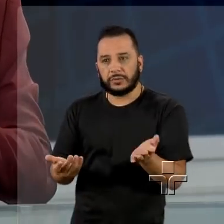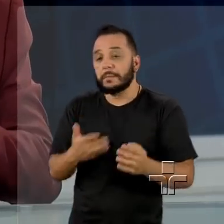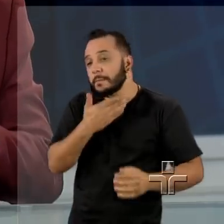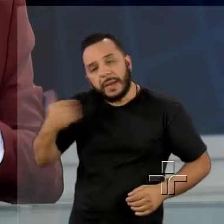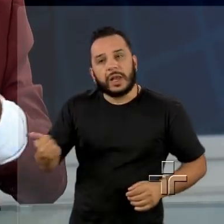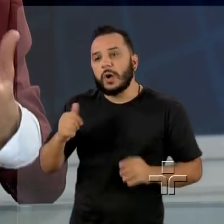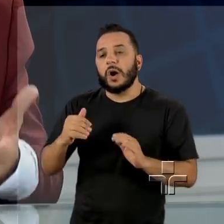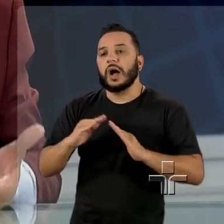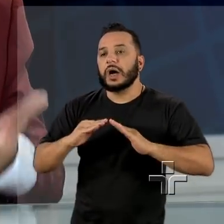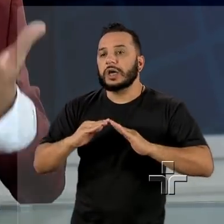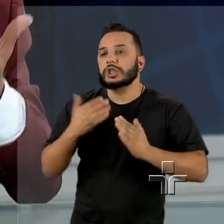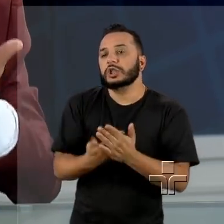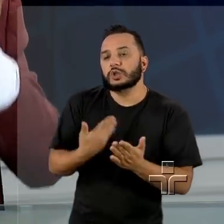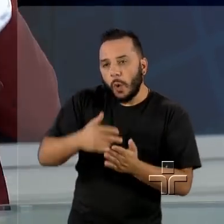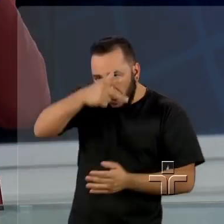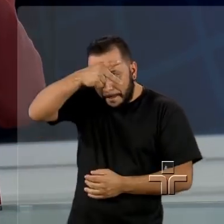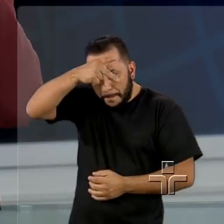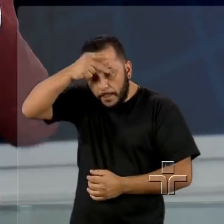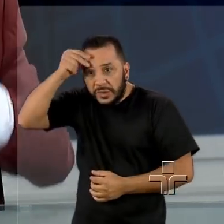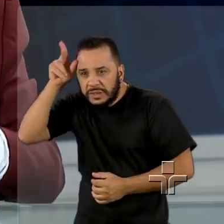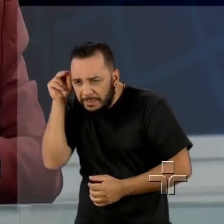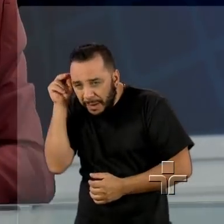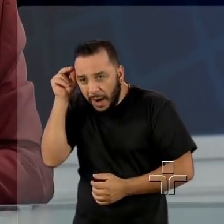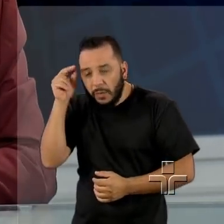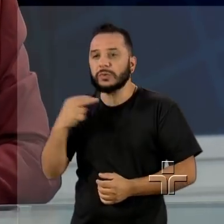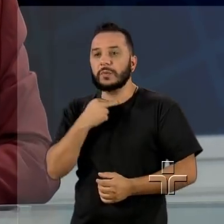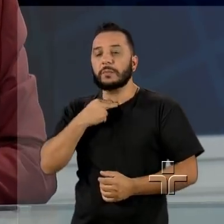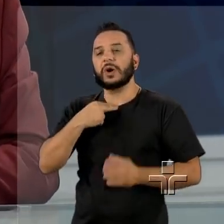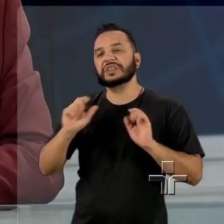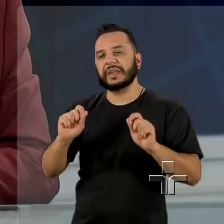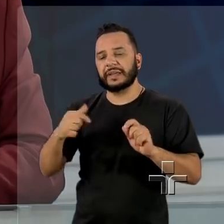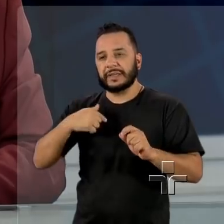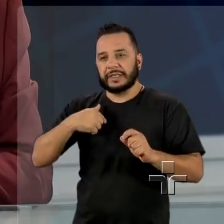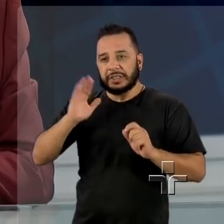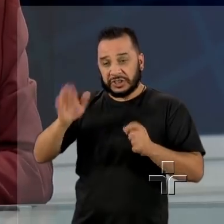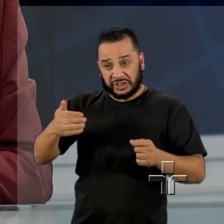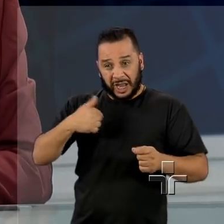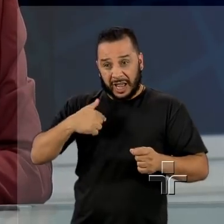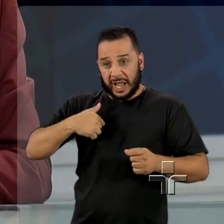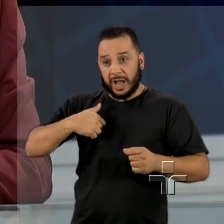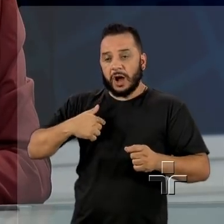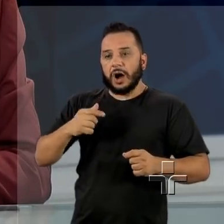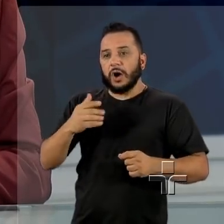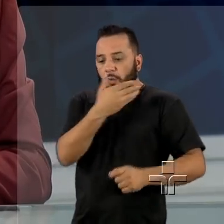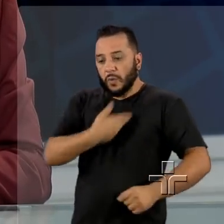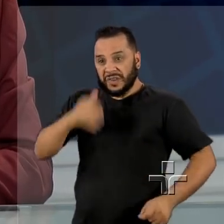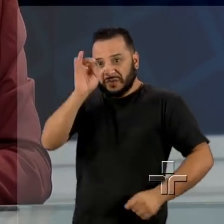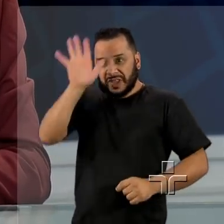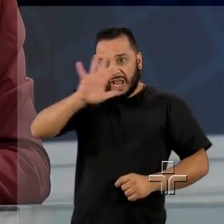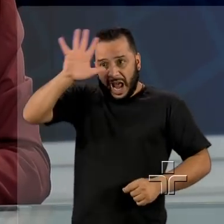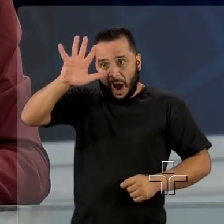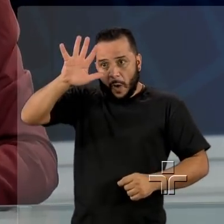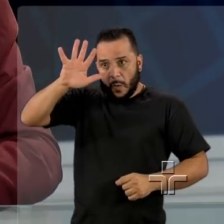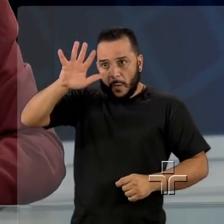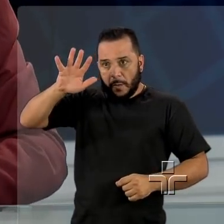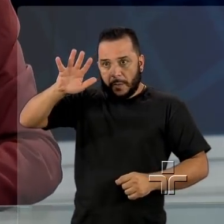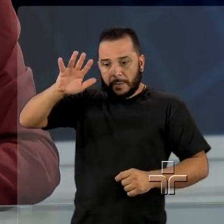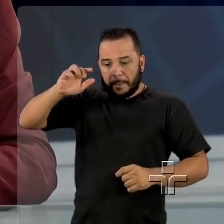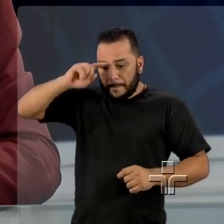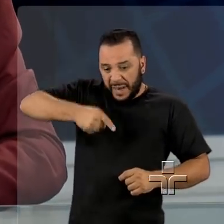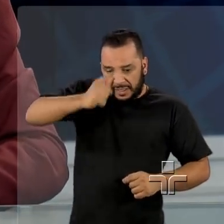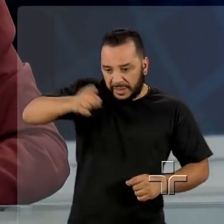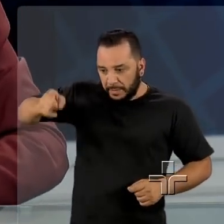os ministérios para uns 12, né? Se a gente privatizasse, ou pelo menos no caso da Petrobras,